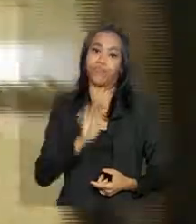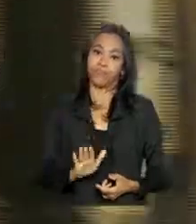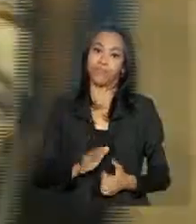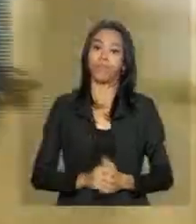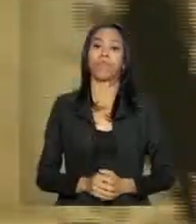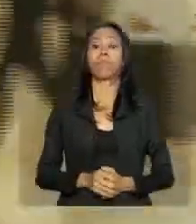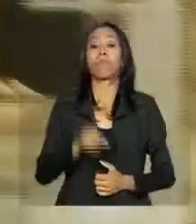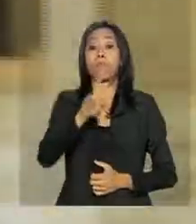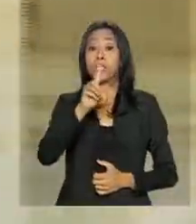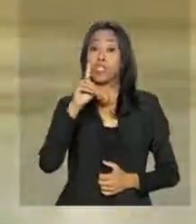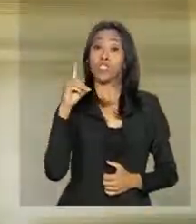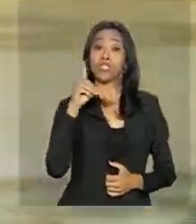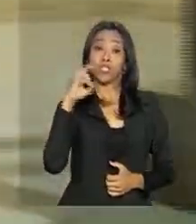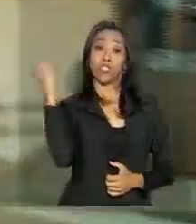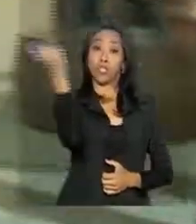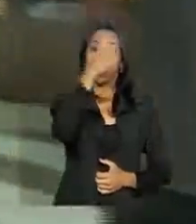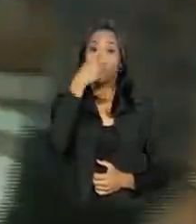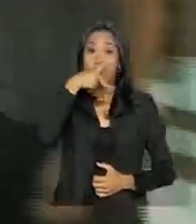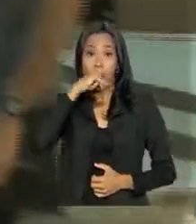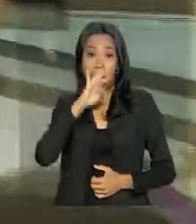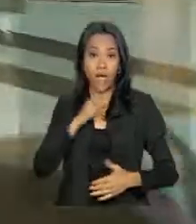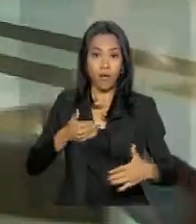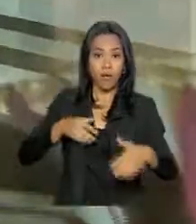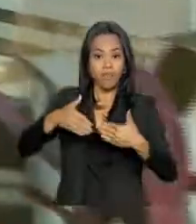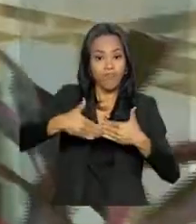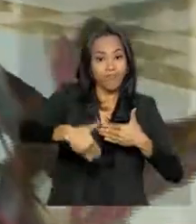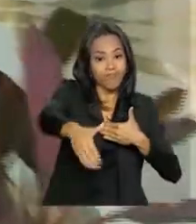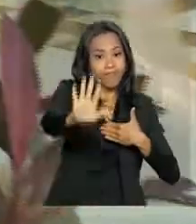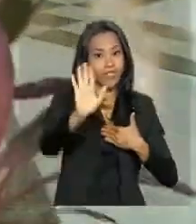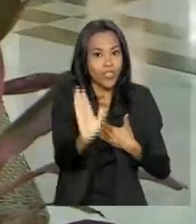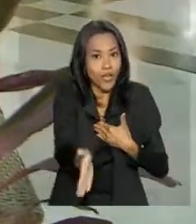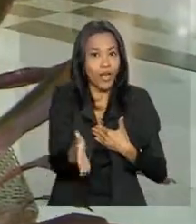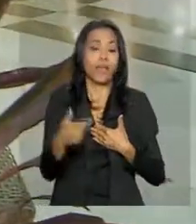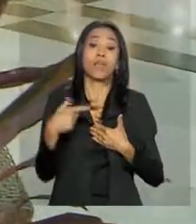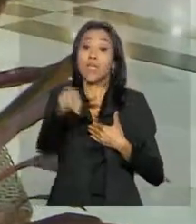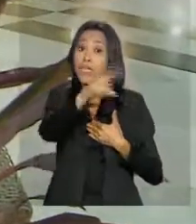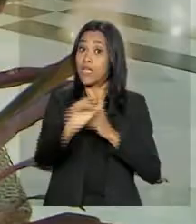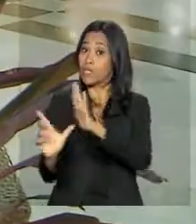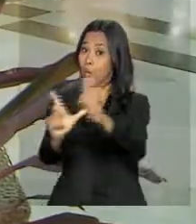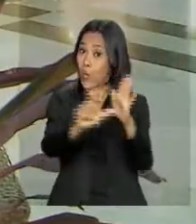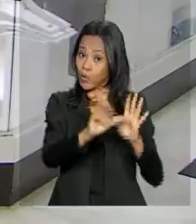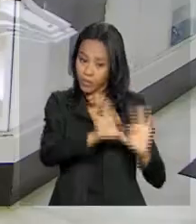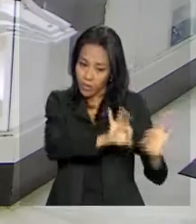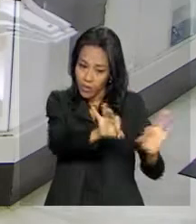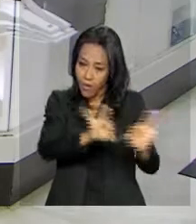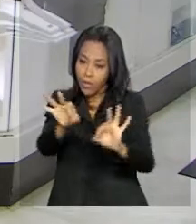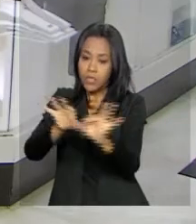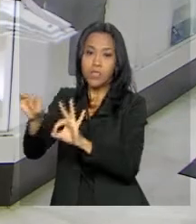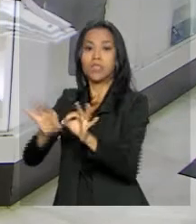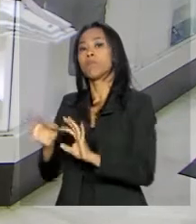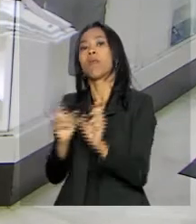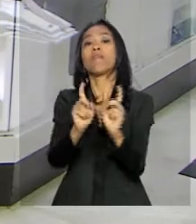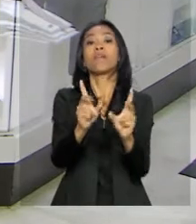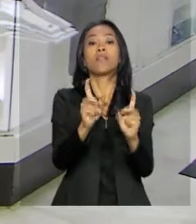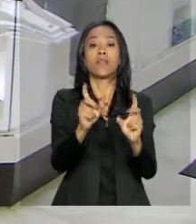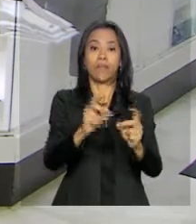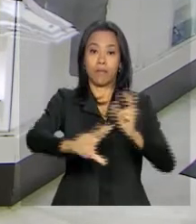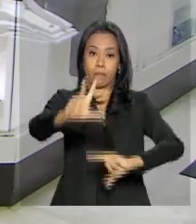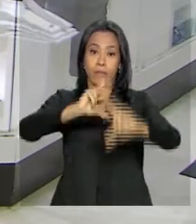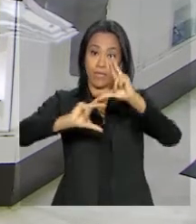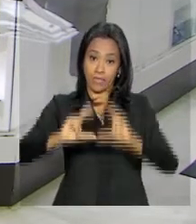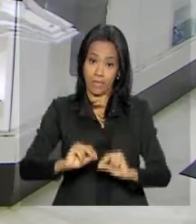o dia dos pais chegando e o comércio está preparado para não deixar ninguém sem uma lembrancinha a data é a quarta mais importante